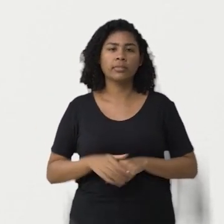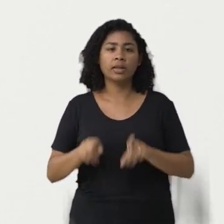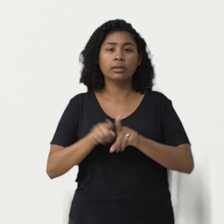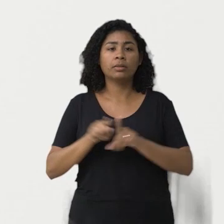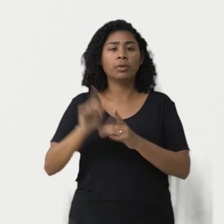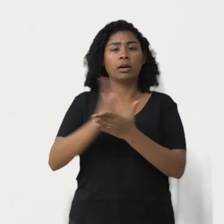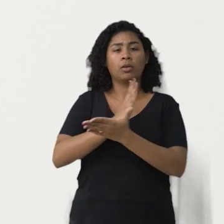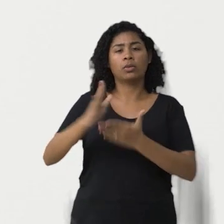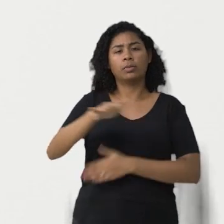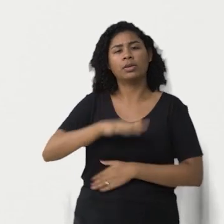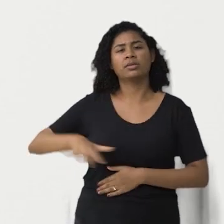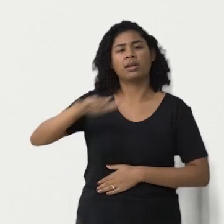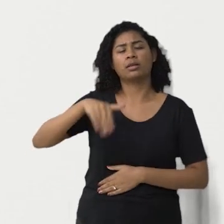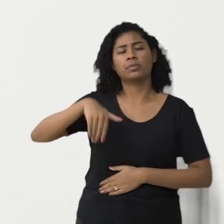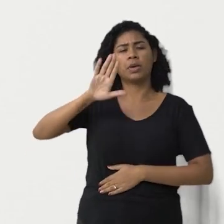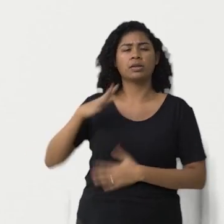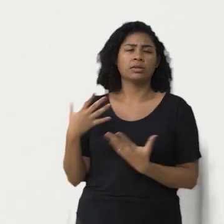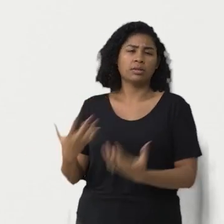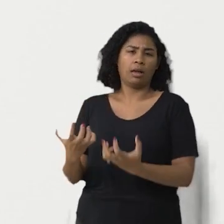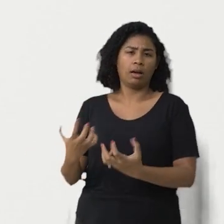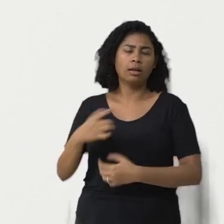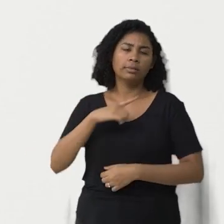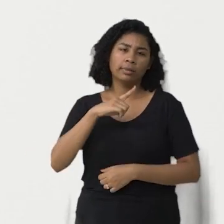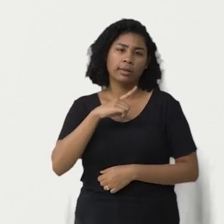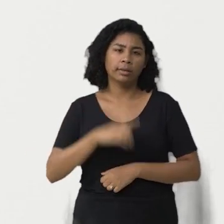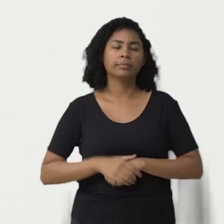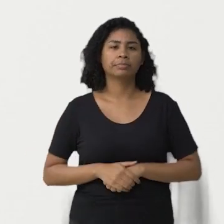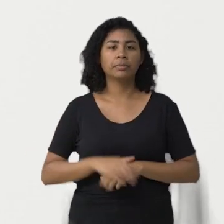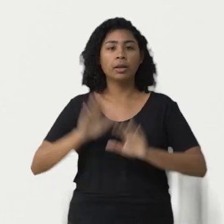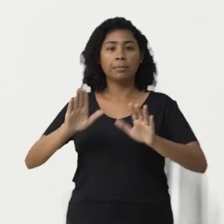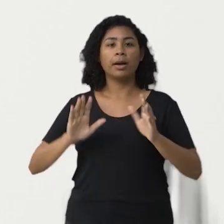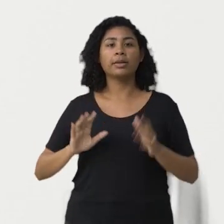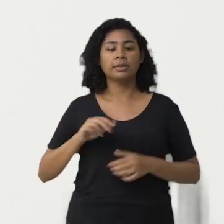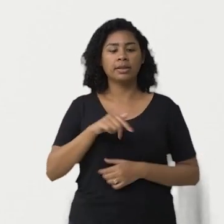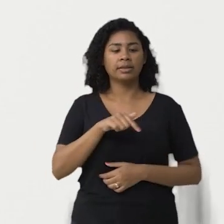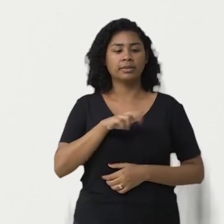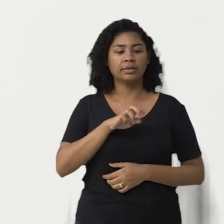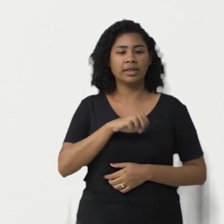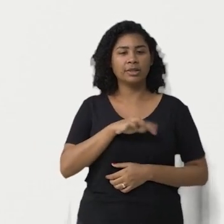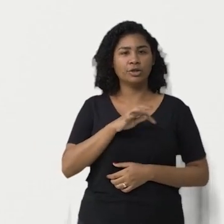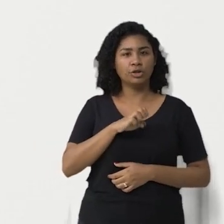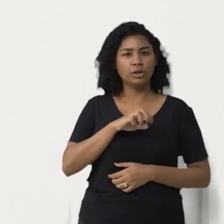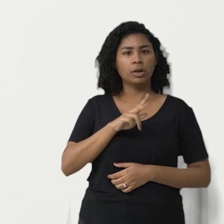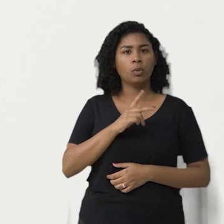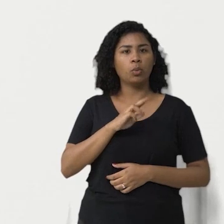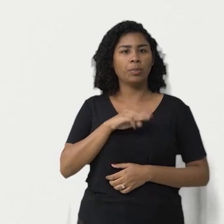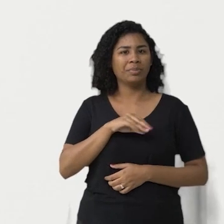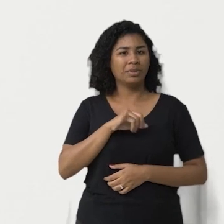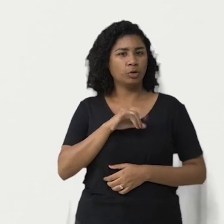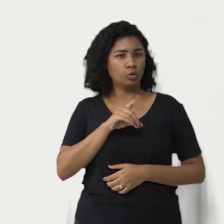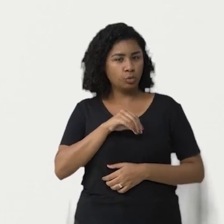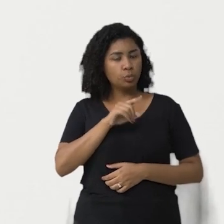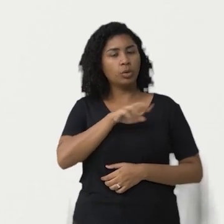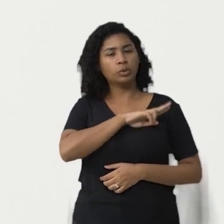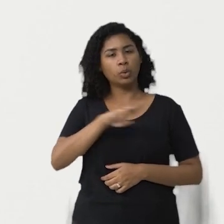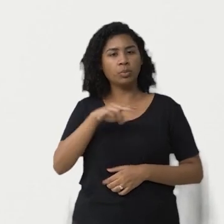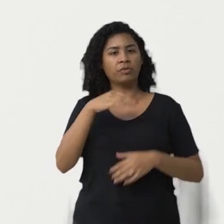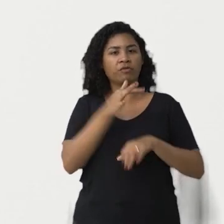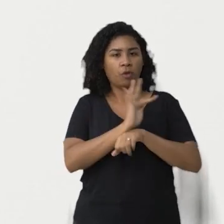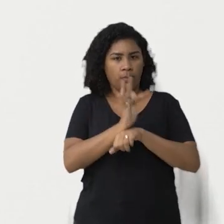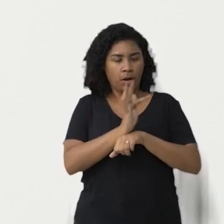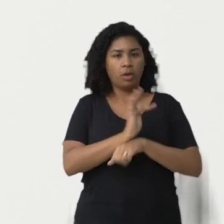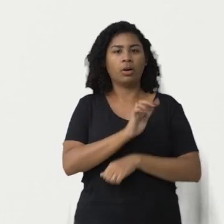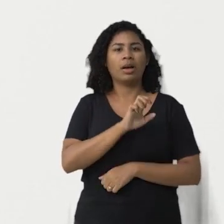ligada ao tropical, enquanto o quente e úmido vai estar ligado ao clima equatorial, tá?